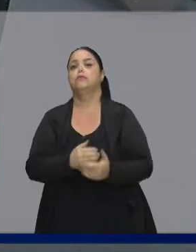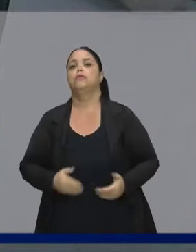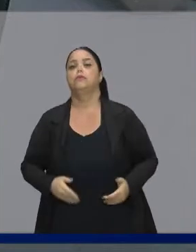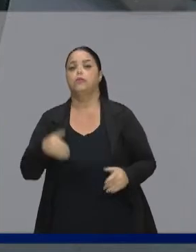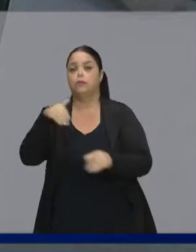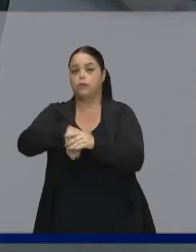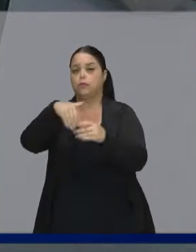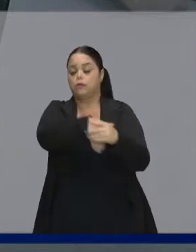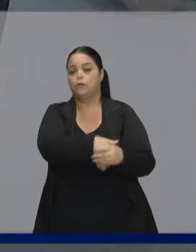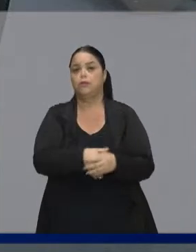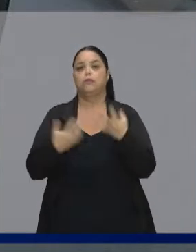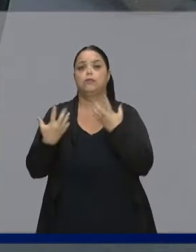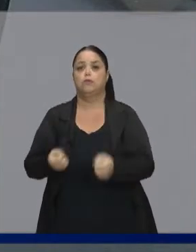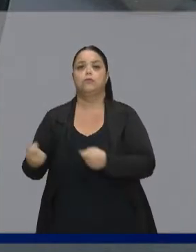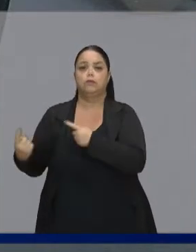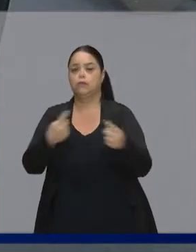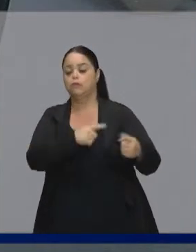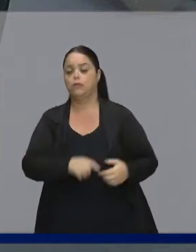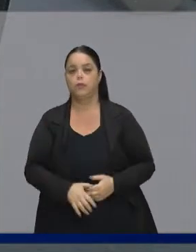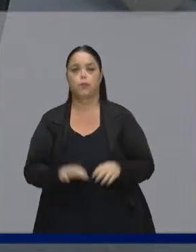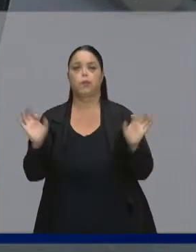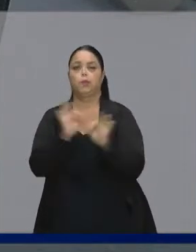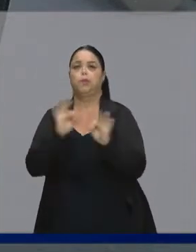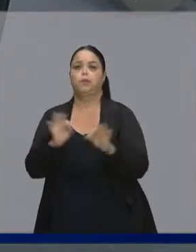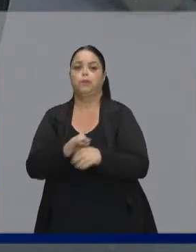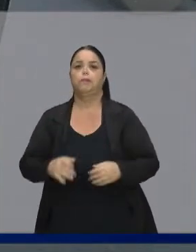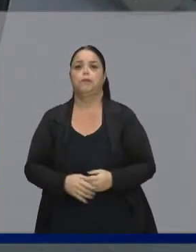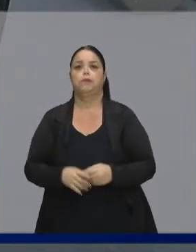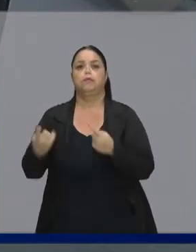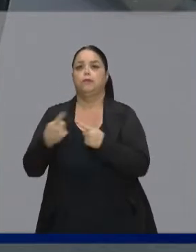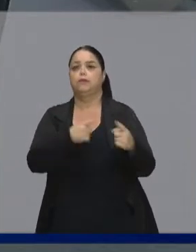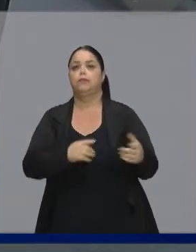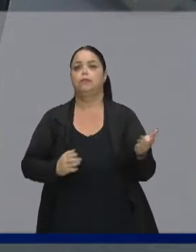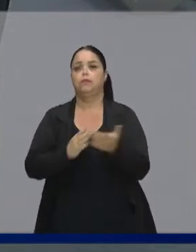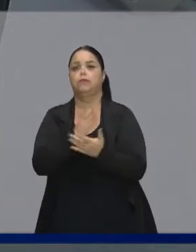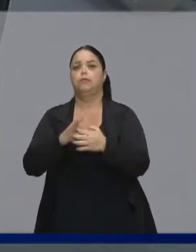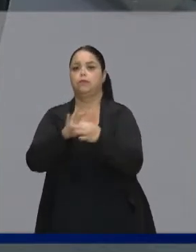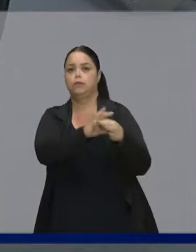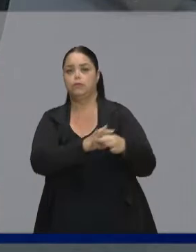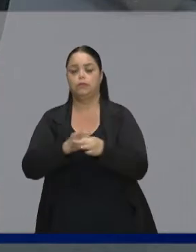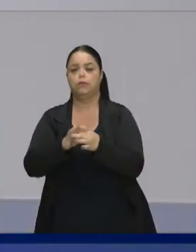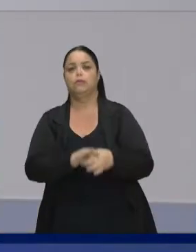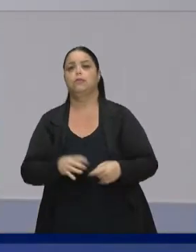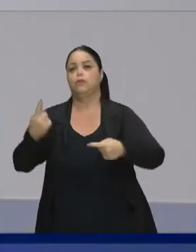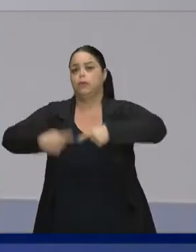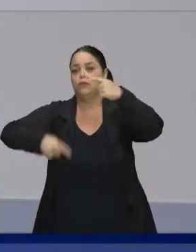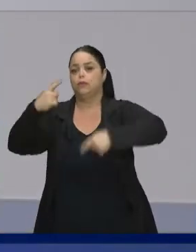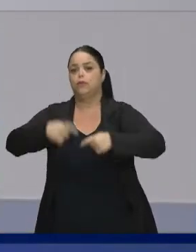Salvador, permanece em comissão. Os contrários manifestam. Nenhuma manifestação contrária. Processo aprovado por unanimidade. Em discussão.